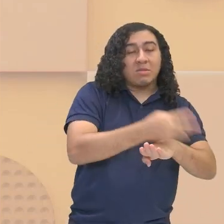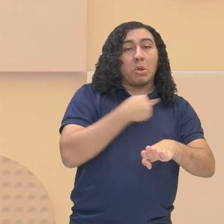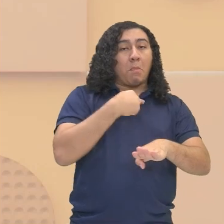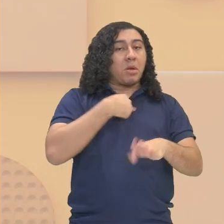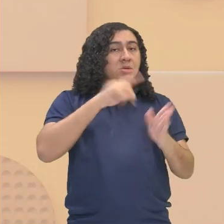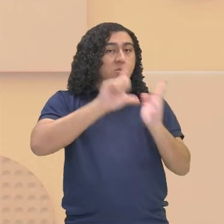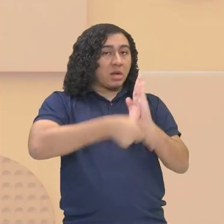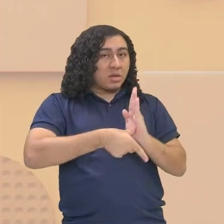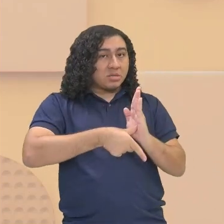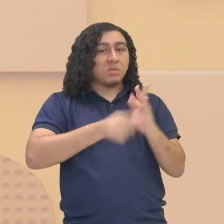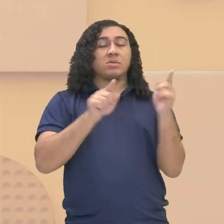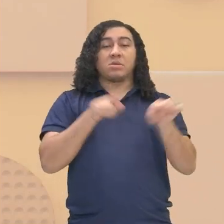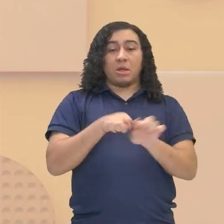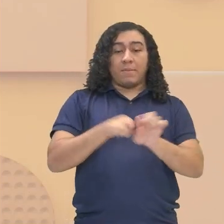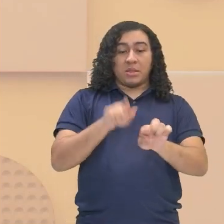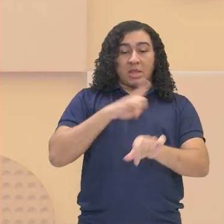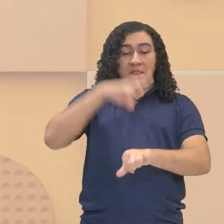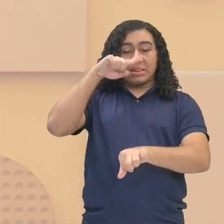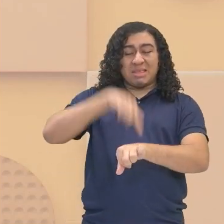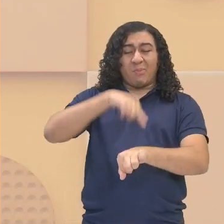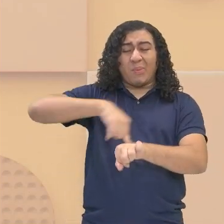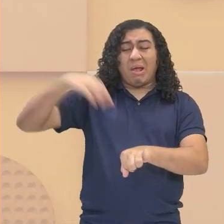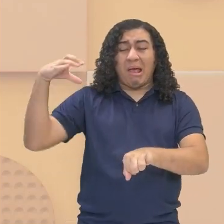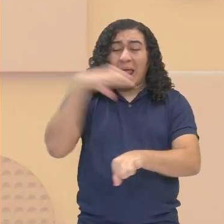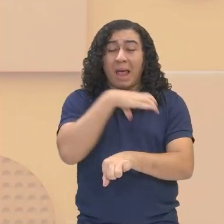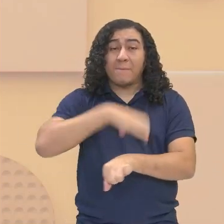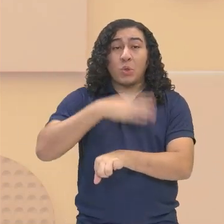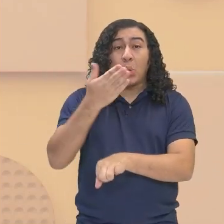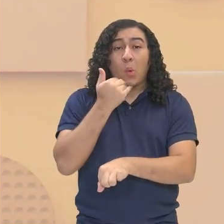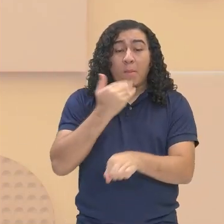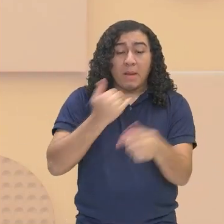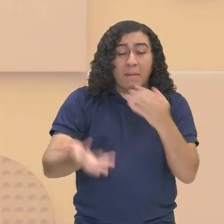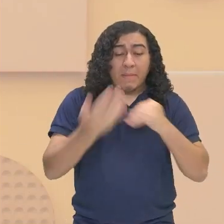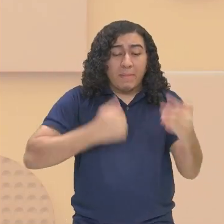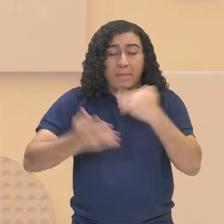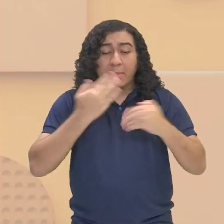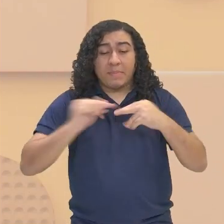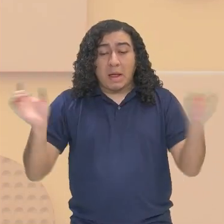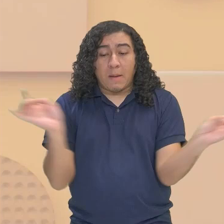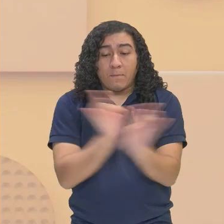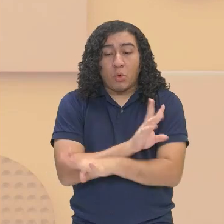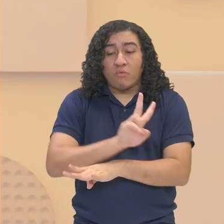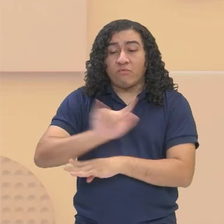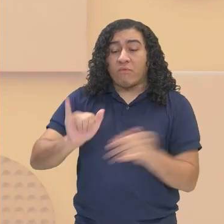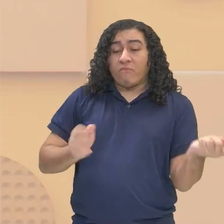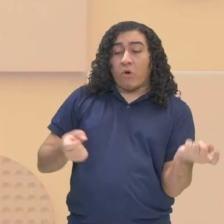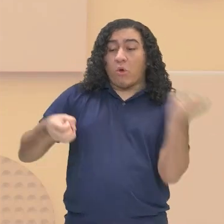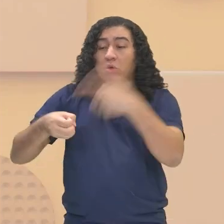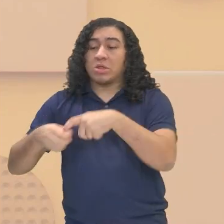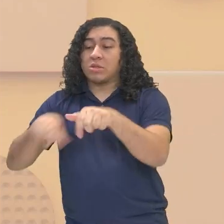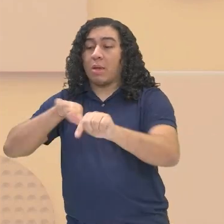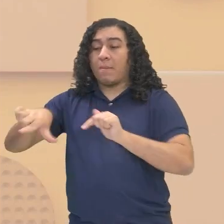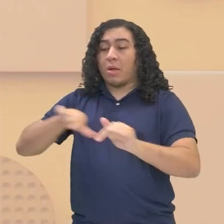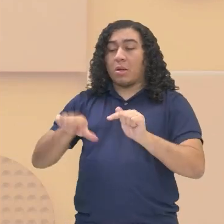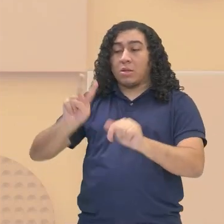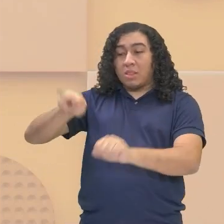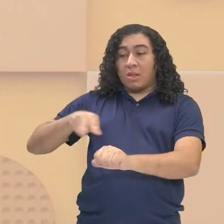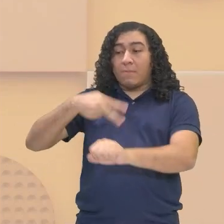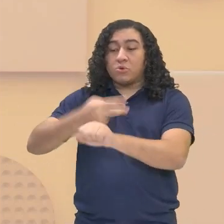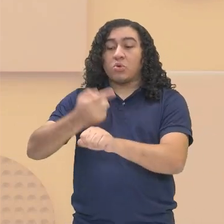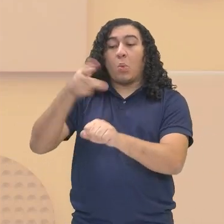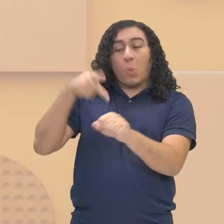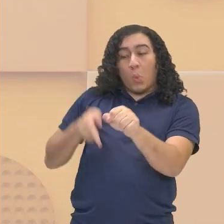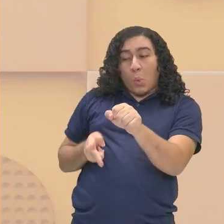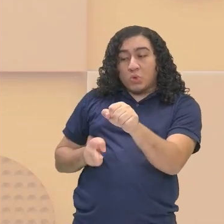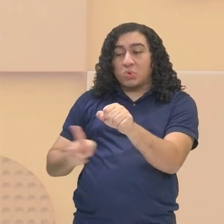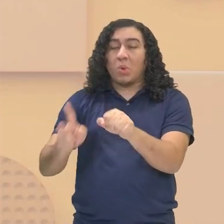atrasado, né? Eu tenho um tempo muito rápido para comer, eu tenho um tempo muito rápido, então, não é mesmo? Para tentar, por exemplo,